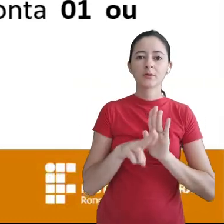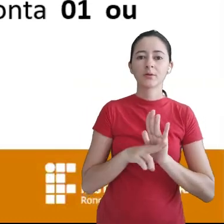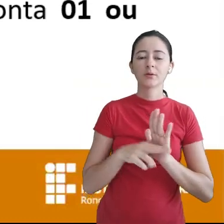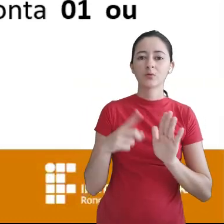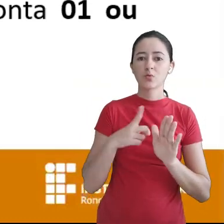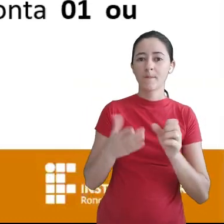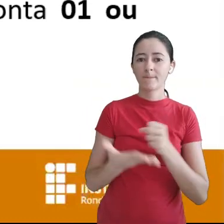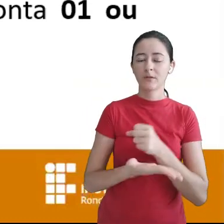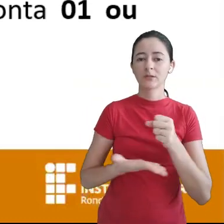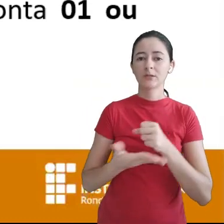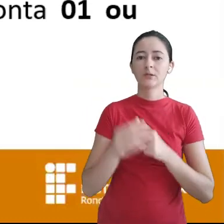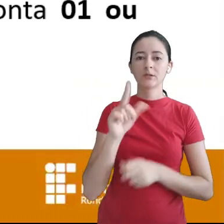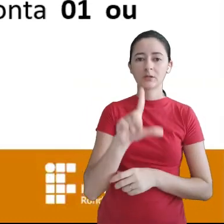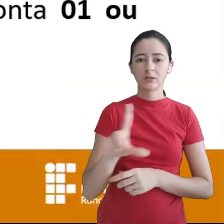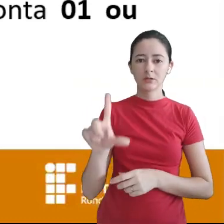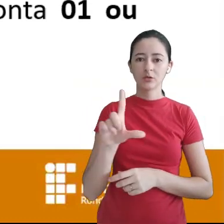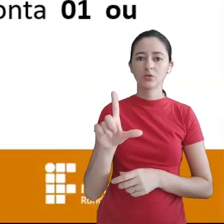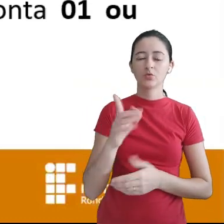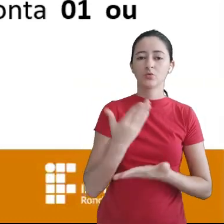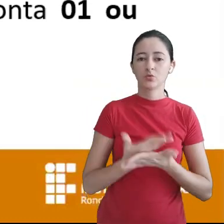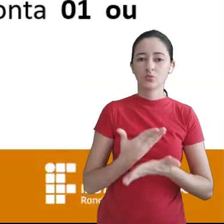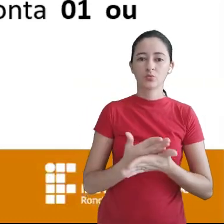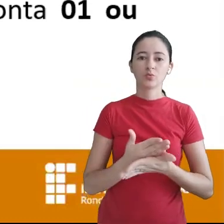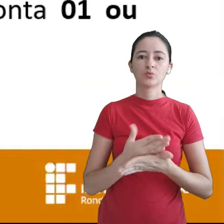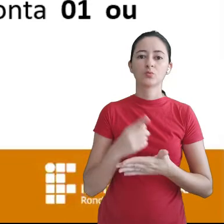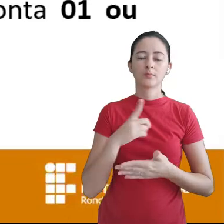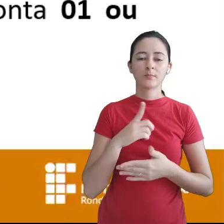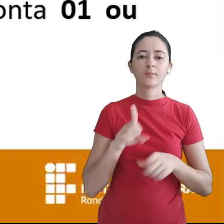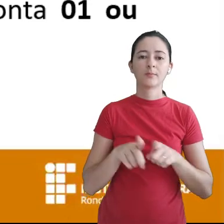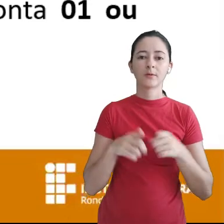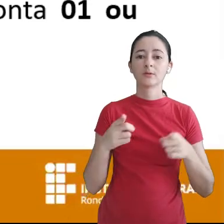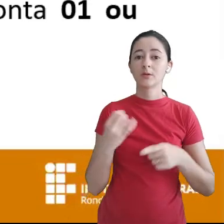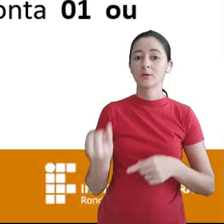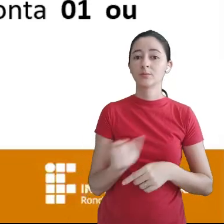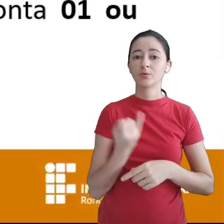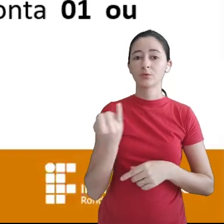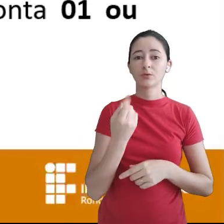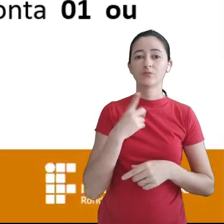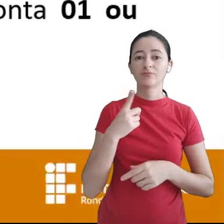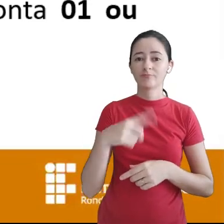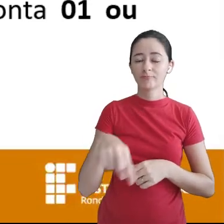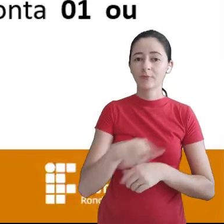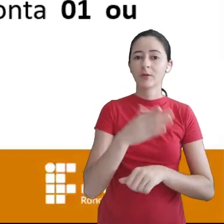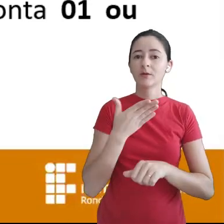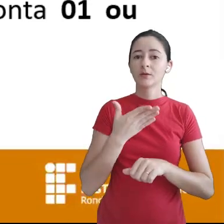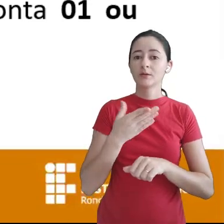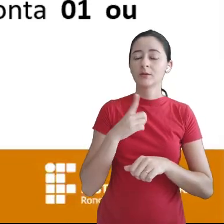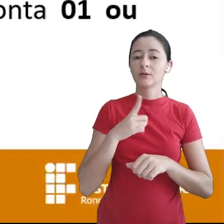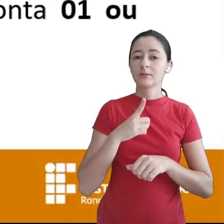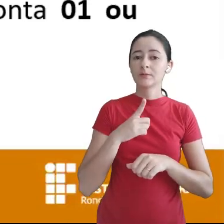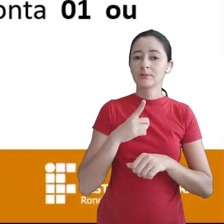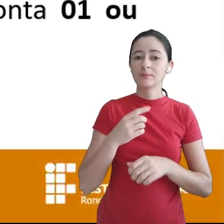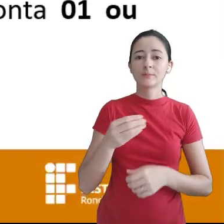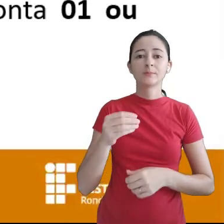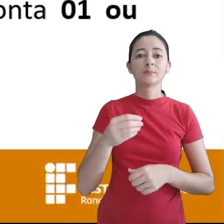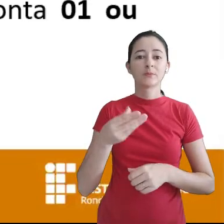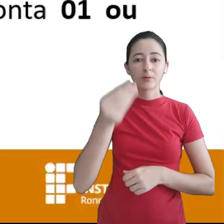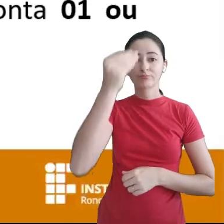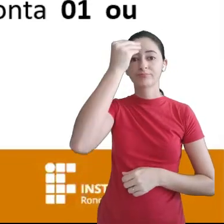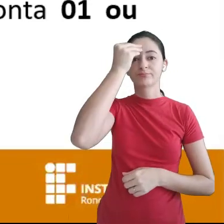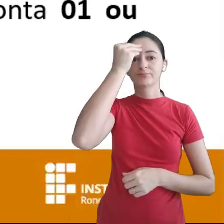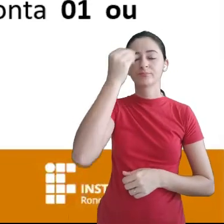alunos para eles entenderem. São baseadas, obviamente, na literatura. Mas que funcionam. E essas regras vocês